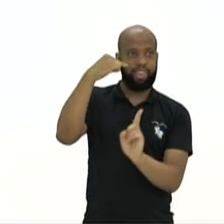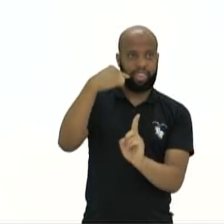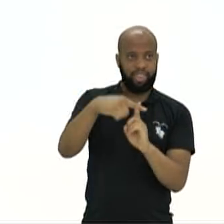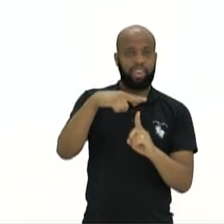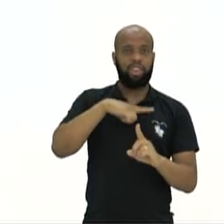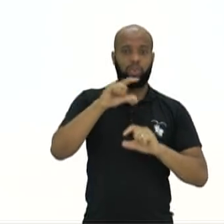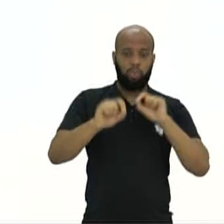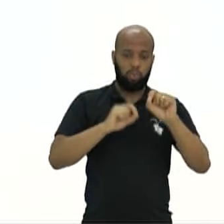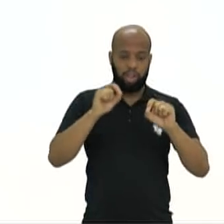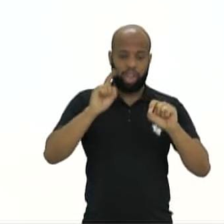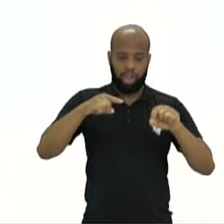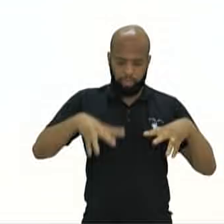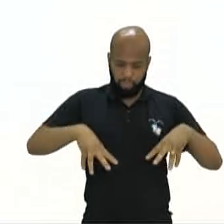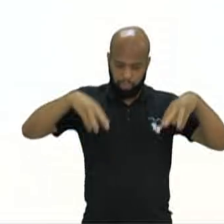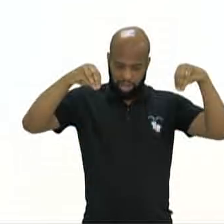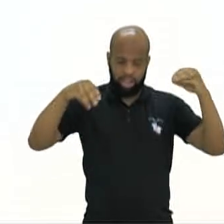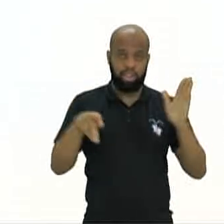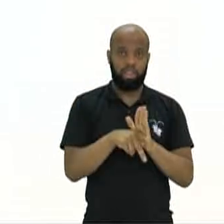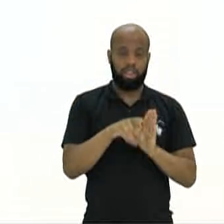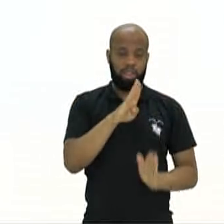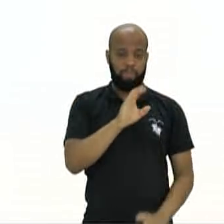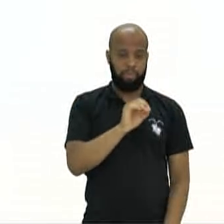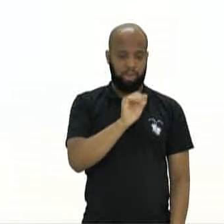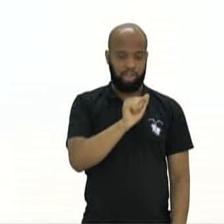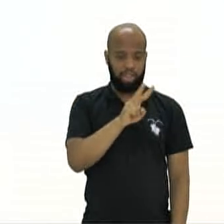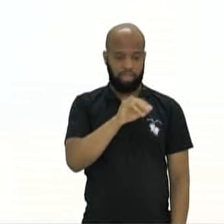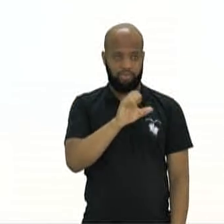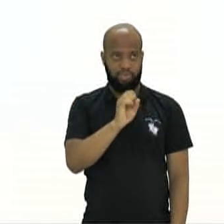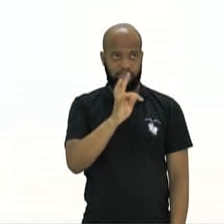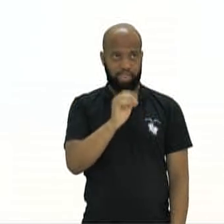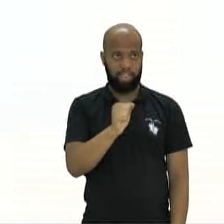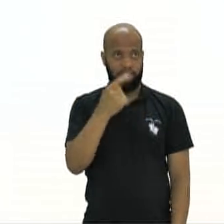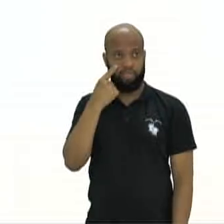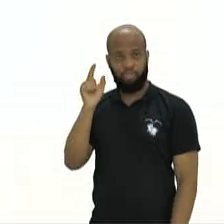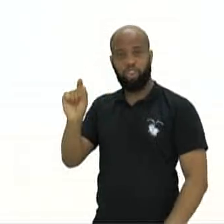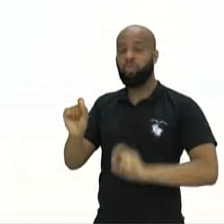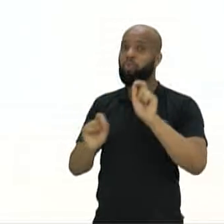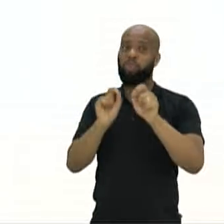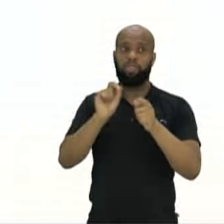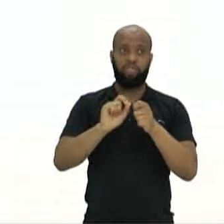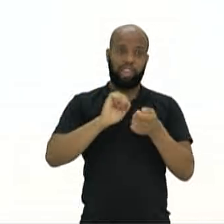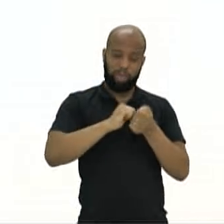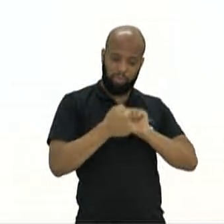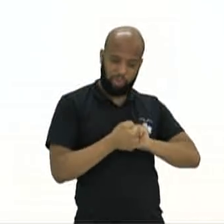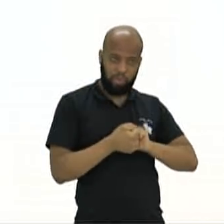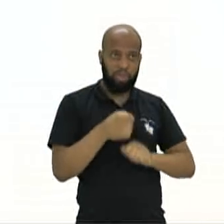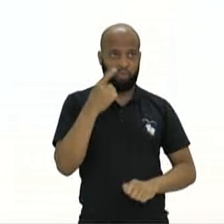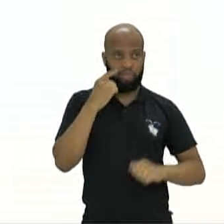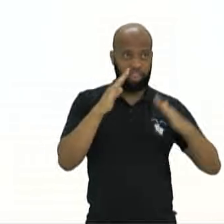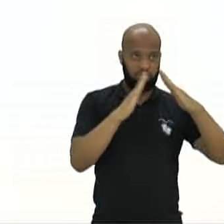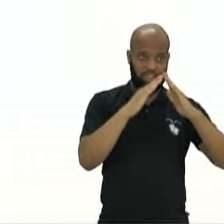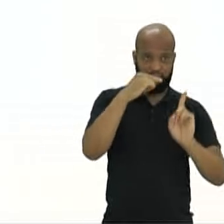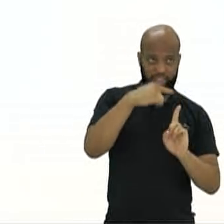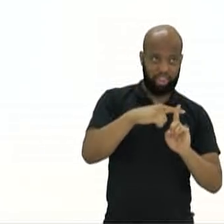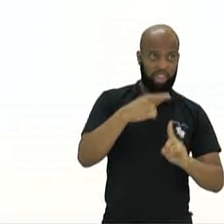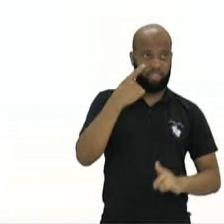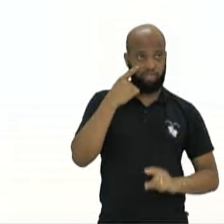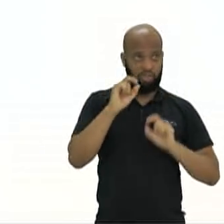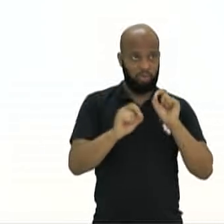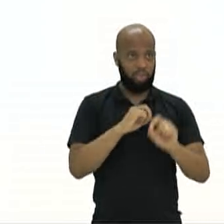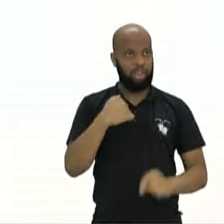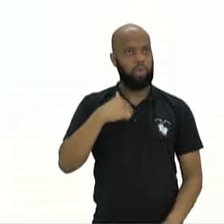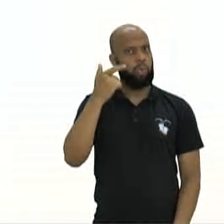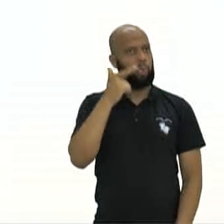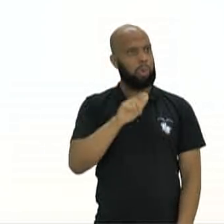com o Palácio de Boa Vista? Tá aqui o palácio, olha o que fizeram com ele. Tá aqui a igreja, olha o trabalho que me deu